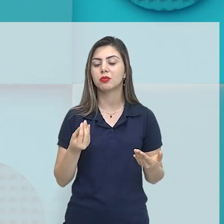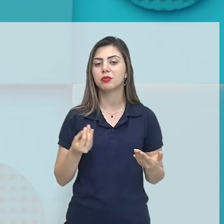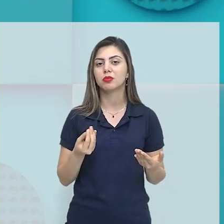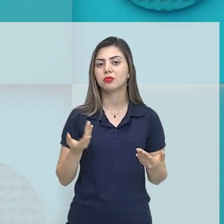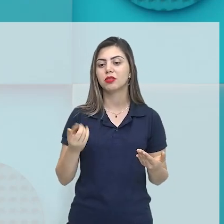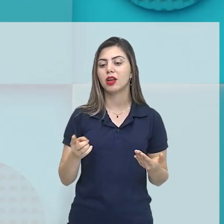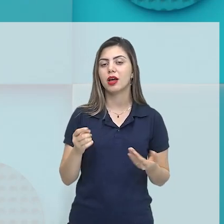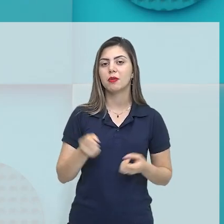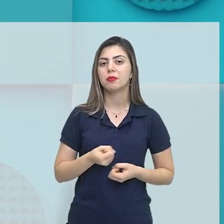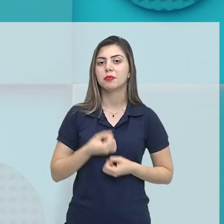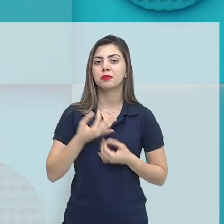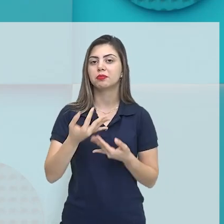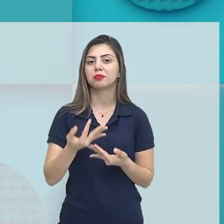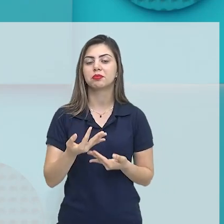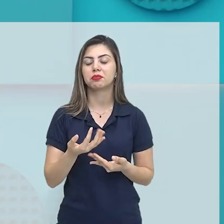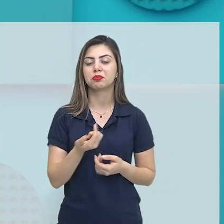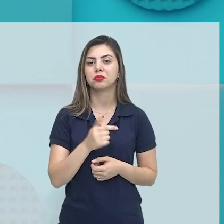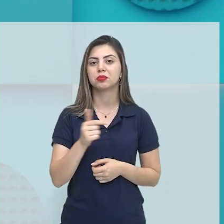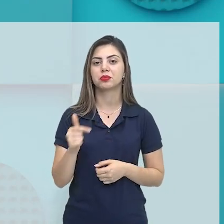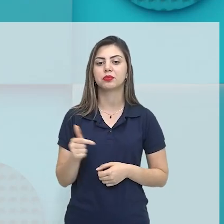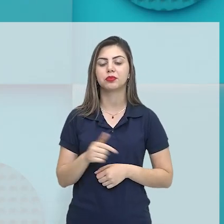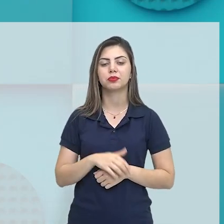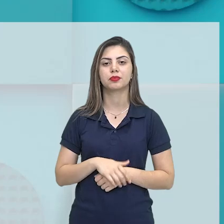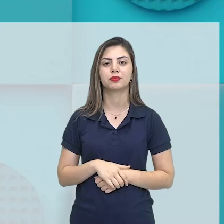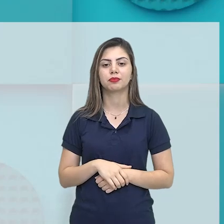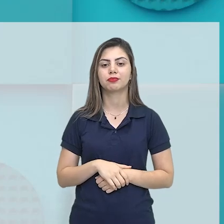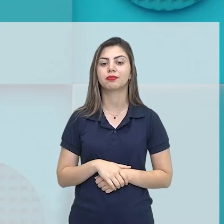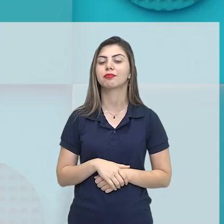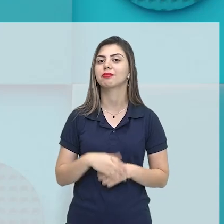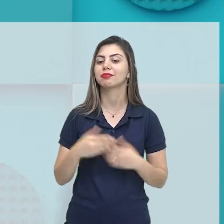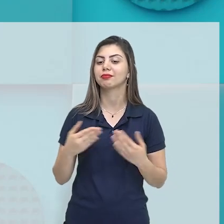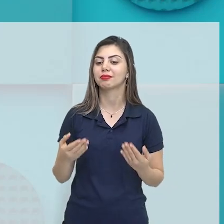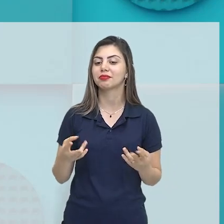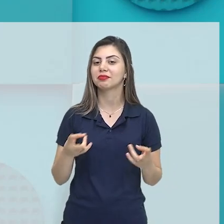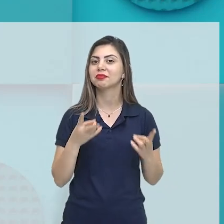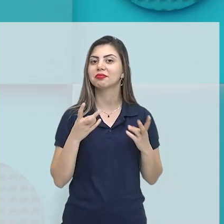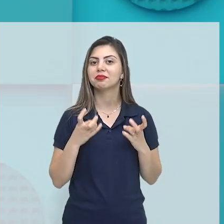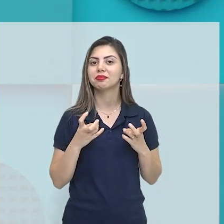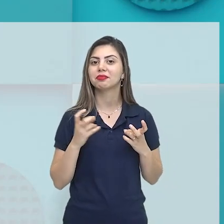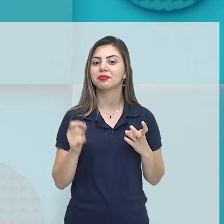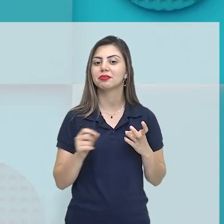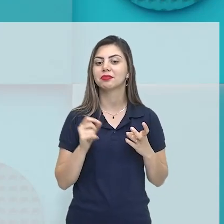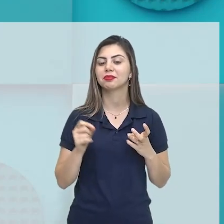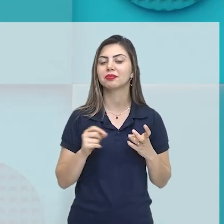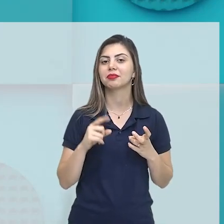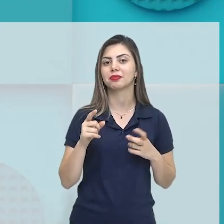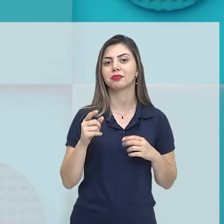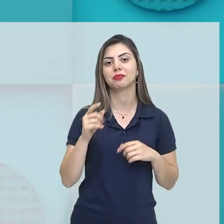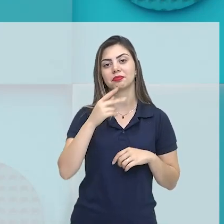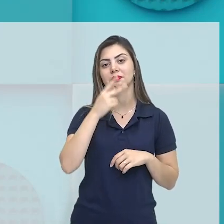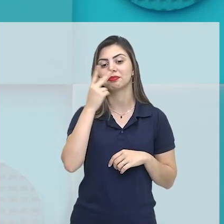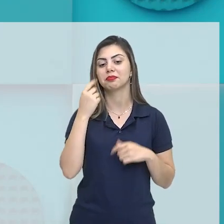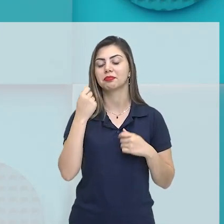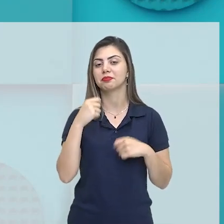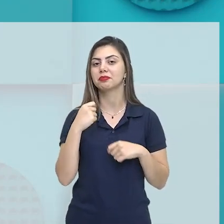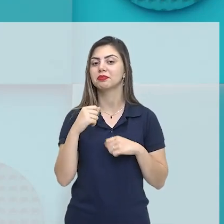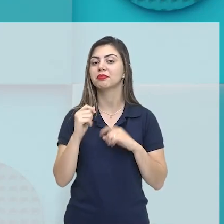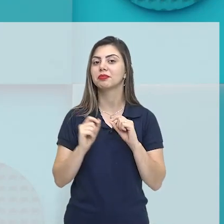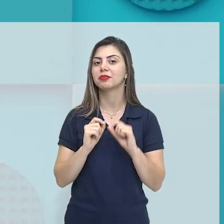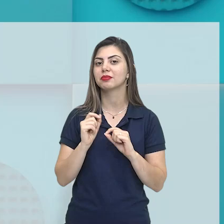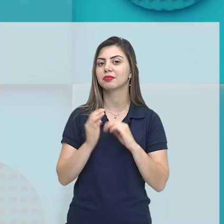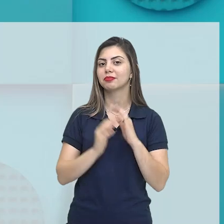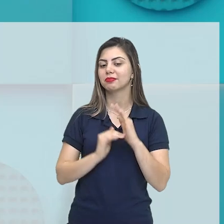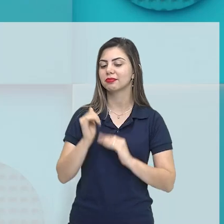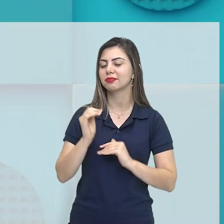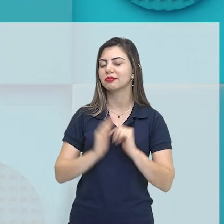tem poesia. Então, aí é que reside a questão do talento. Então,